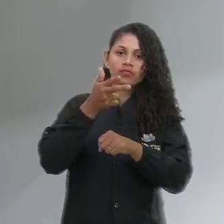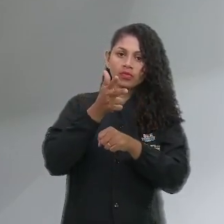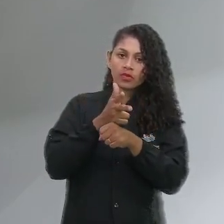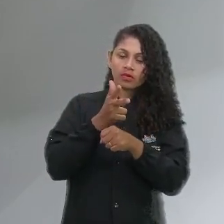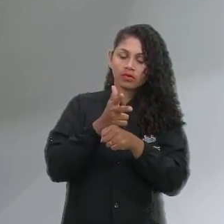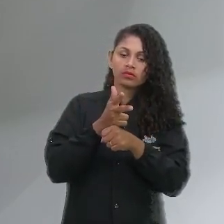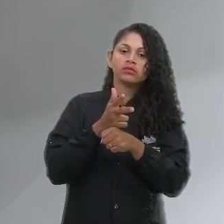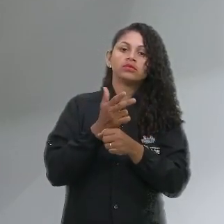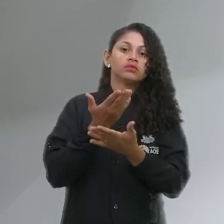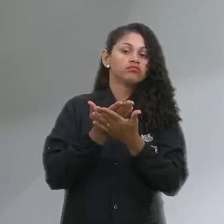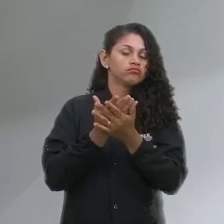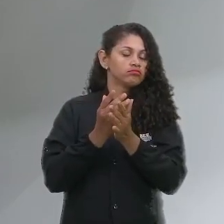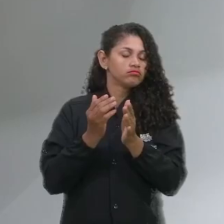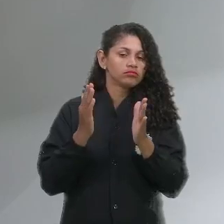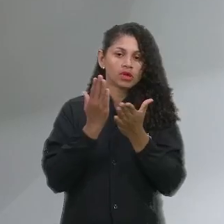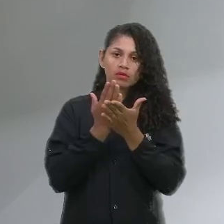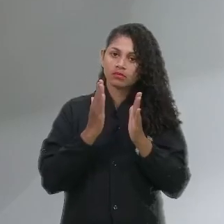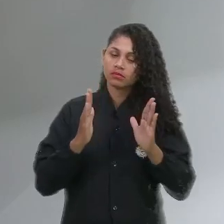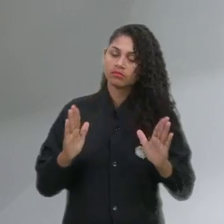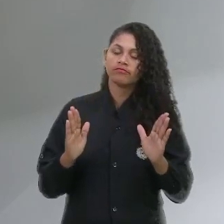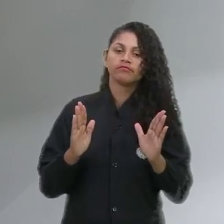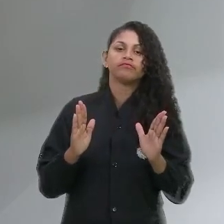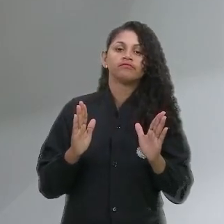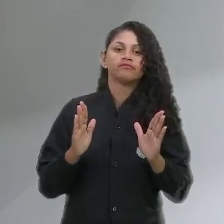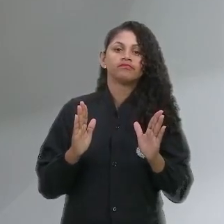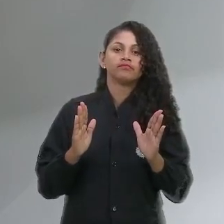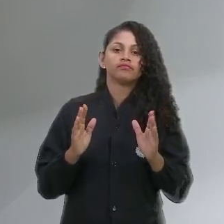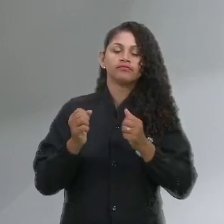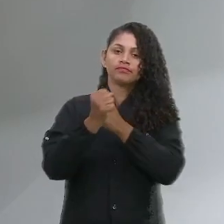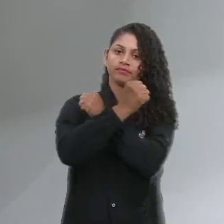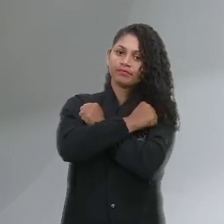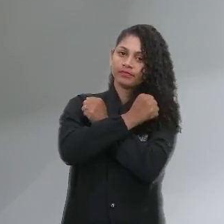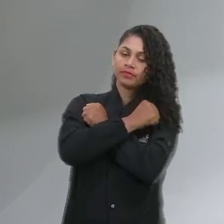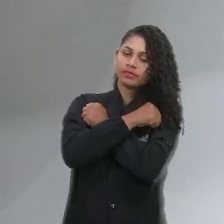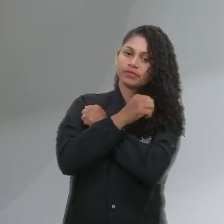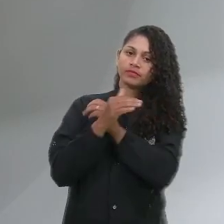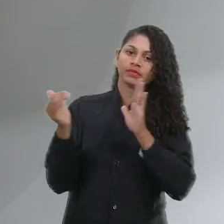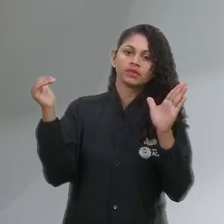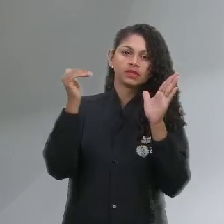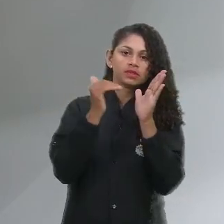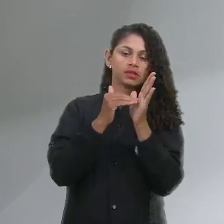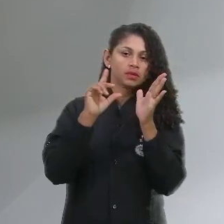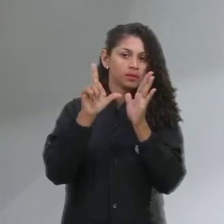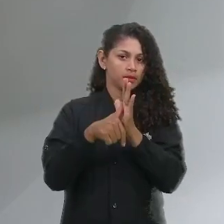isso é só. Nós ficamos por aqui. Um forte abraço e até a próxima.